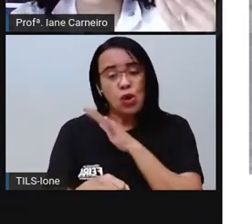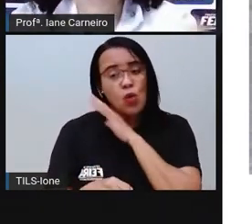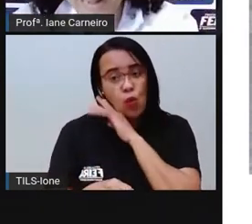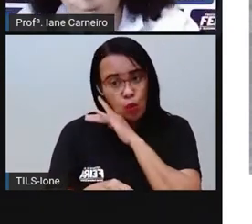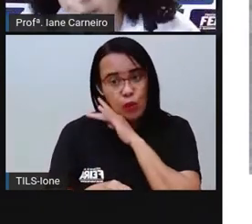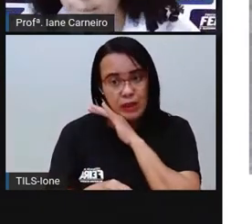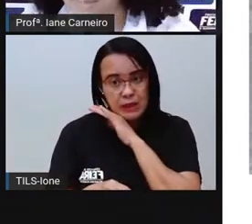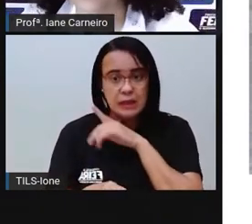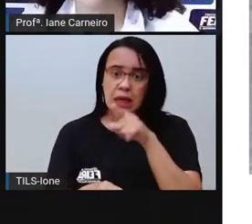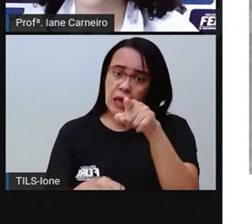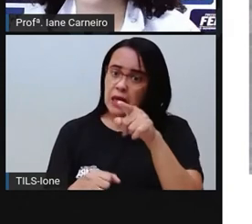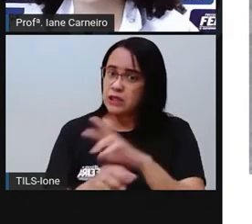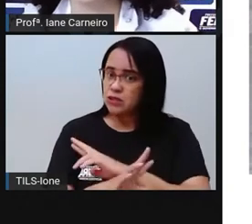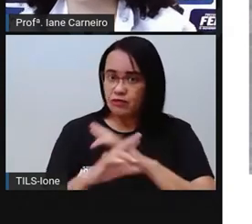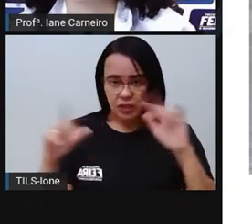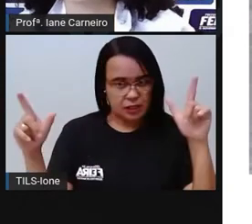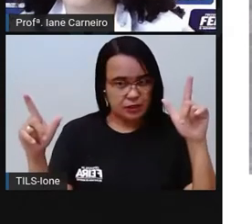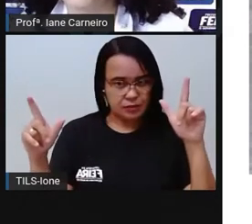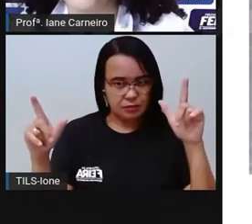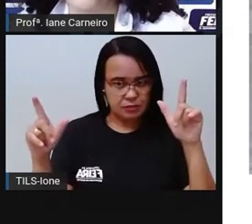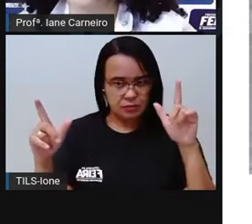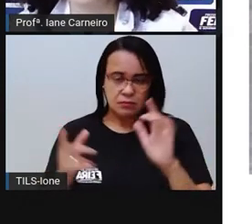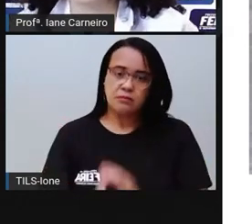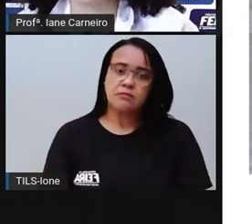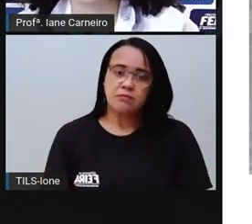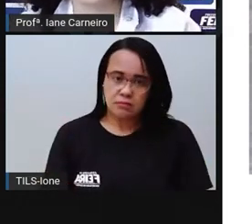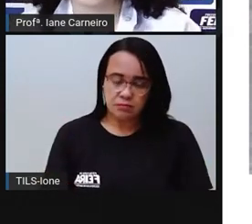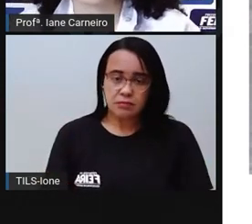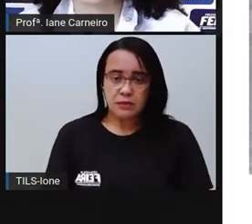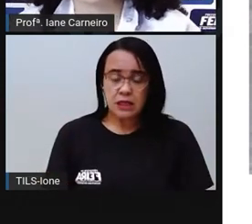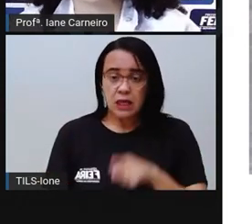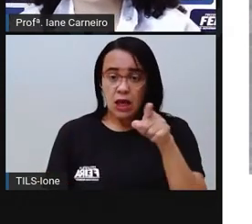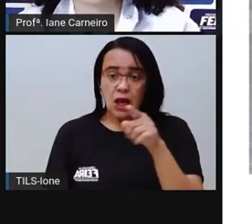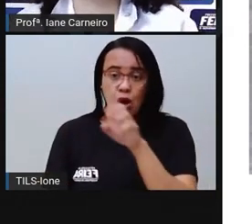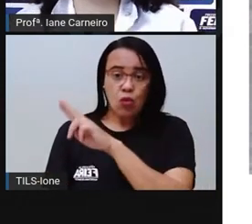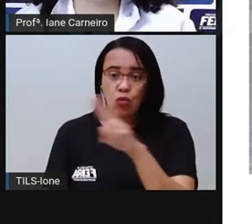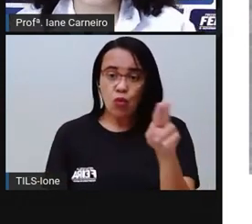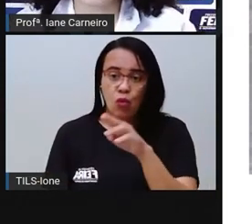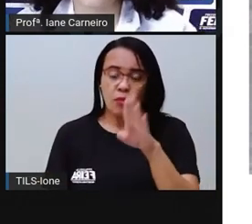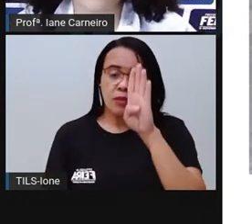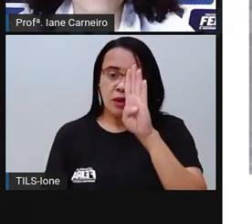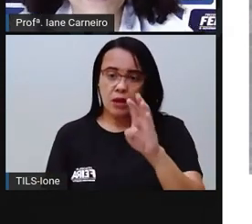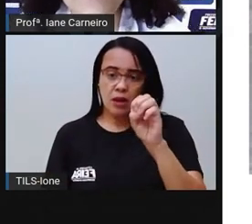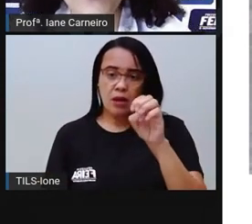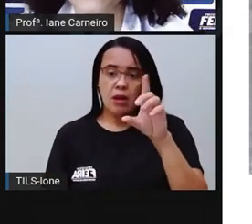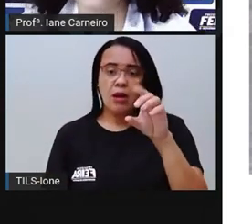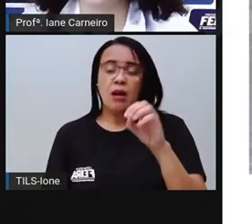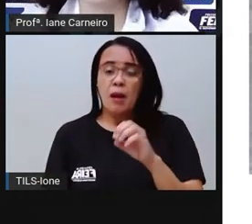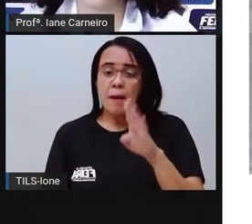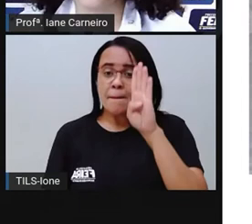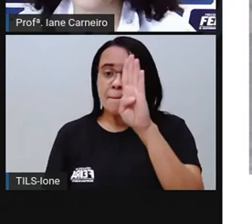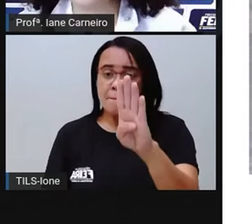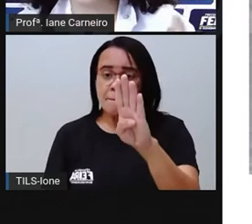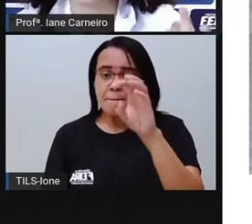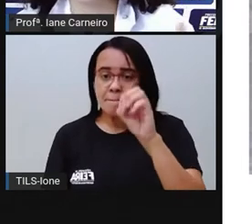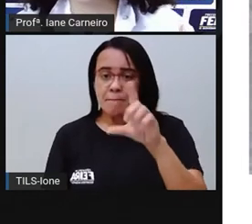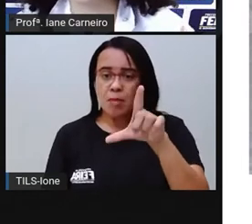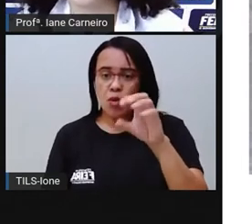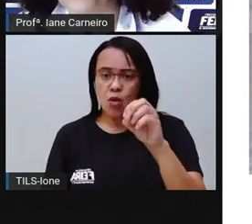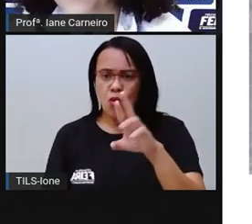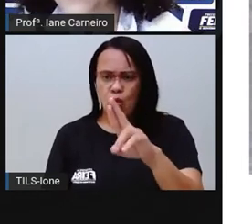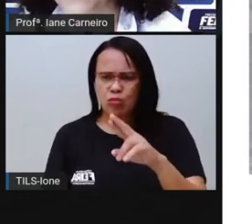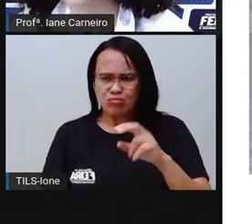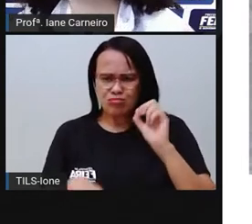foi preparado para isso. Então, ó. O bolor é causado, né? Por que que aparece, Proiane, esse bolor, esse fungo